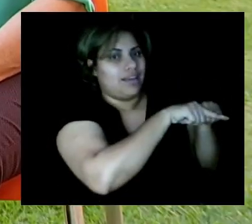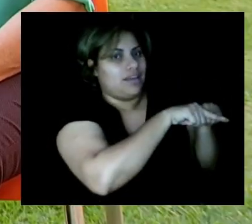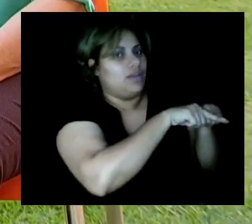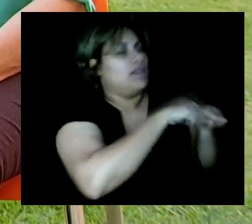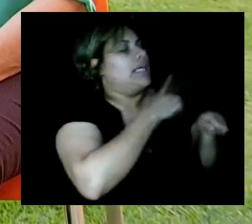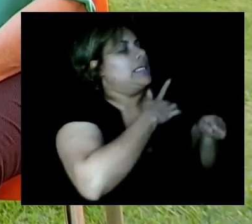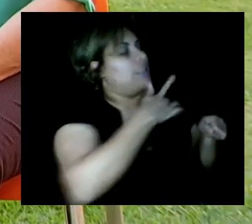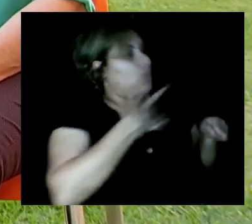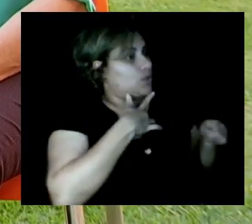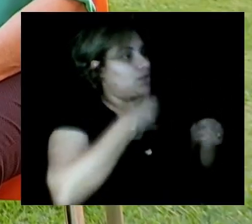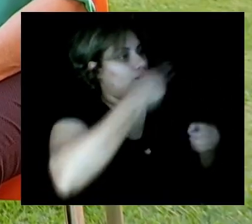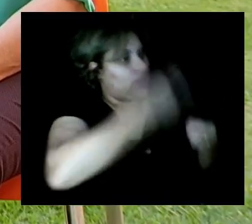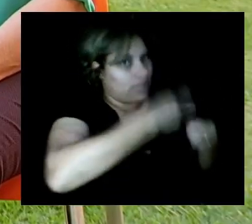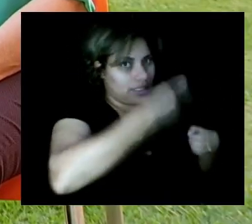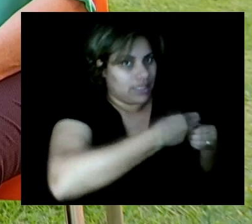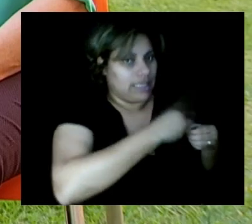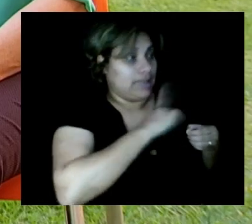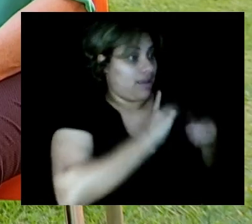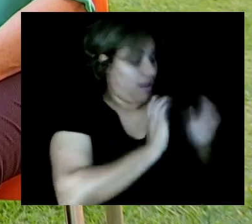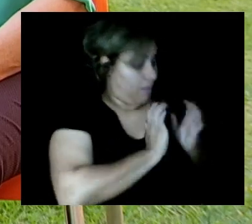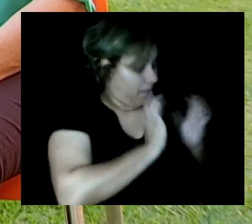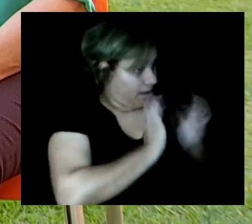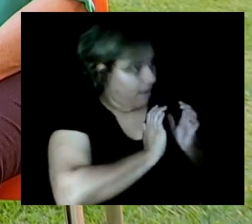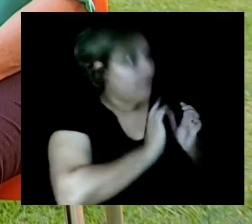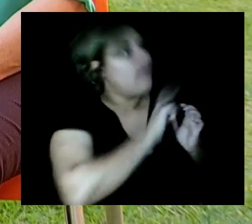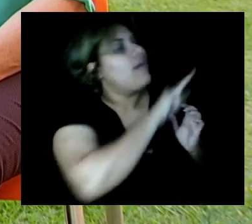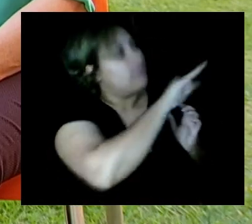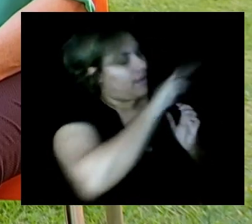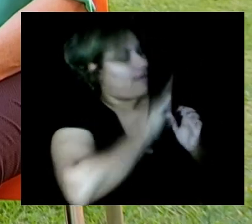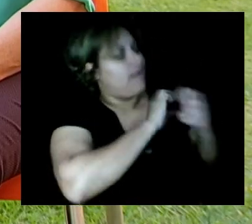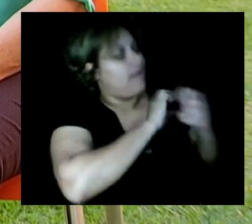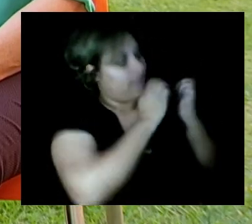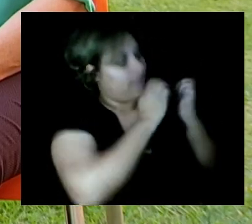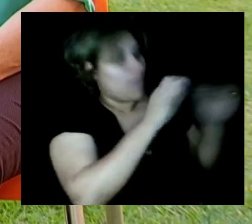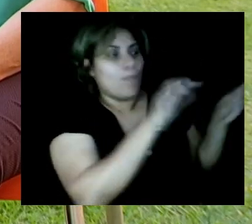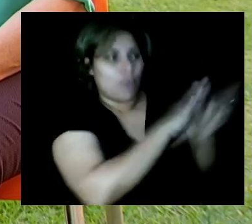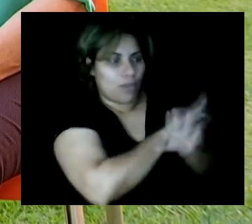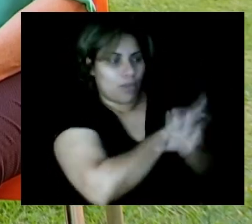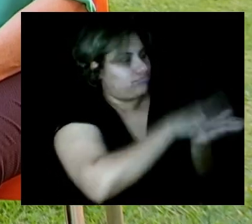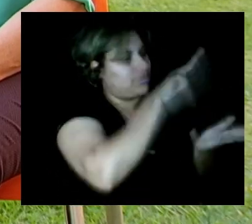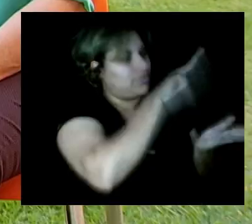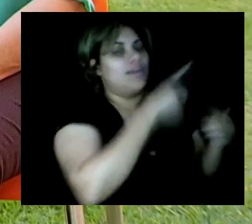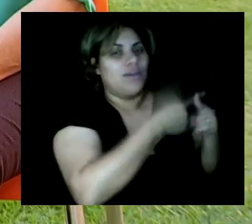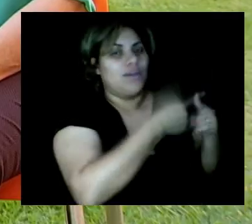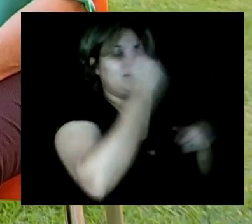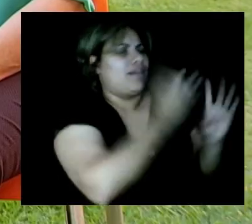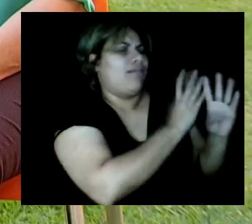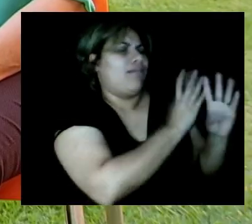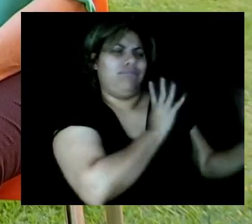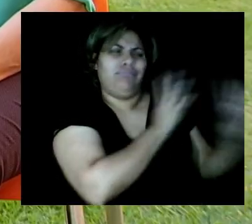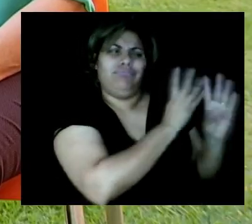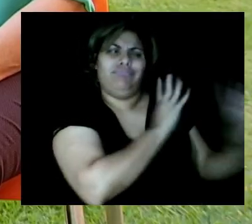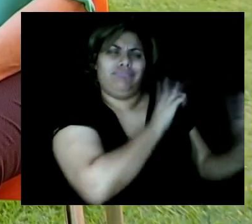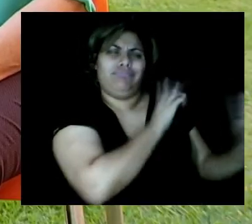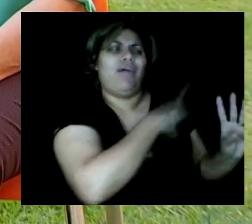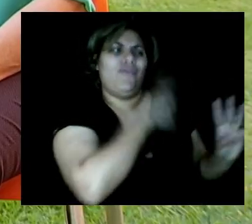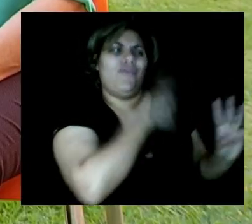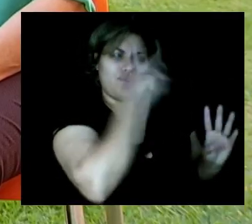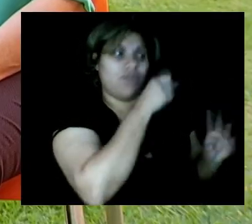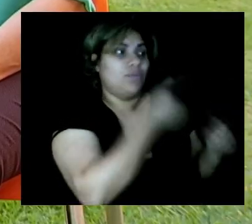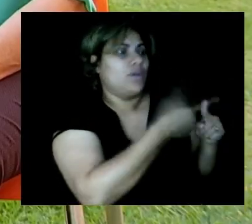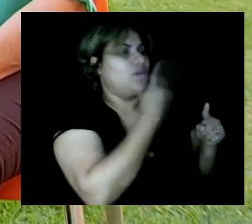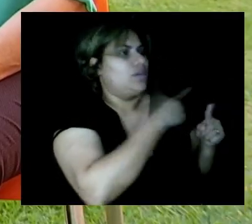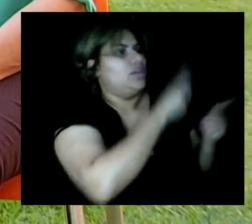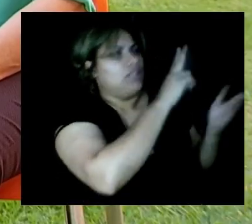a APAI, que tem uma equipe que fecha esse diagnóstico. Mas eu sei que também lá é uma fila de espera muito grande, porque a gente recebe isso também das